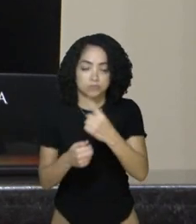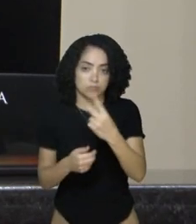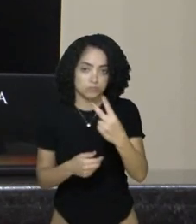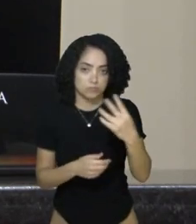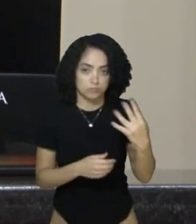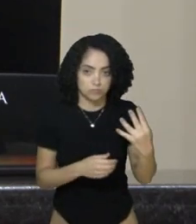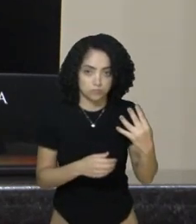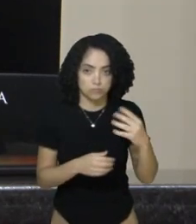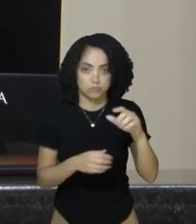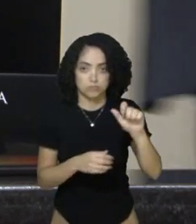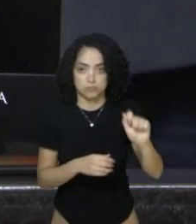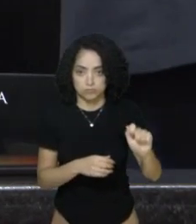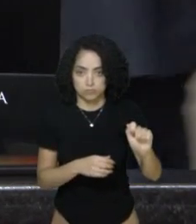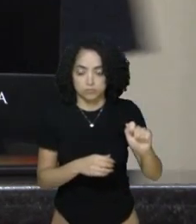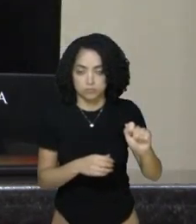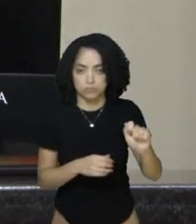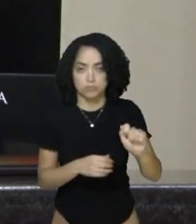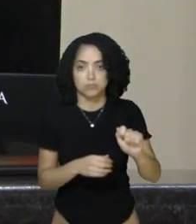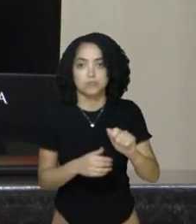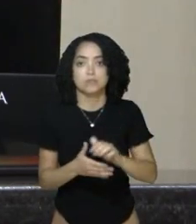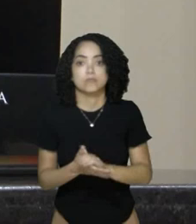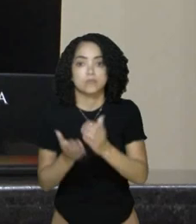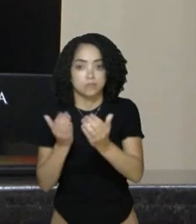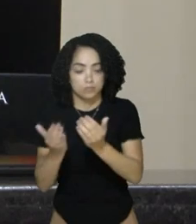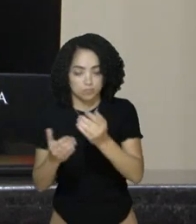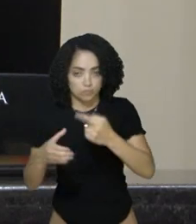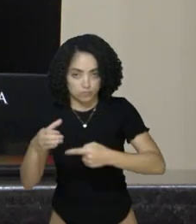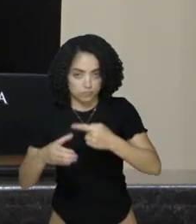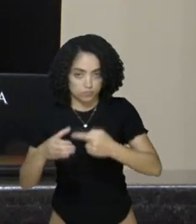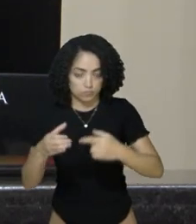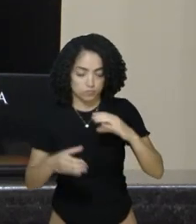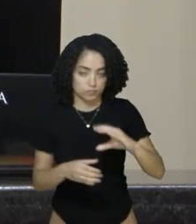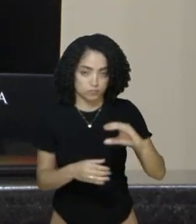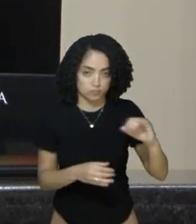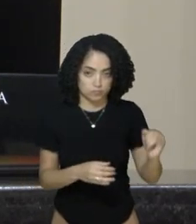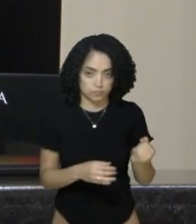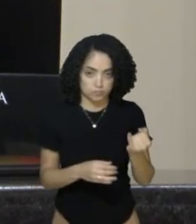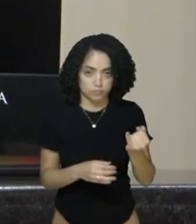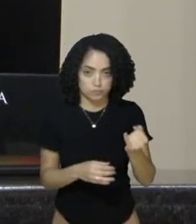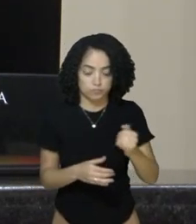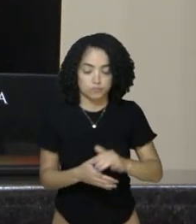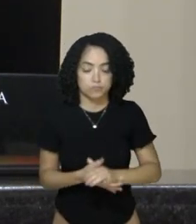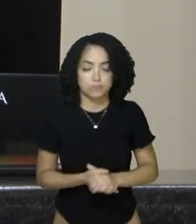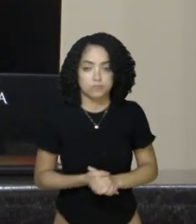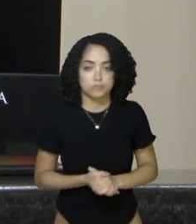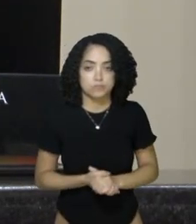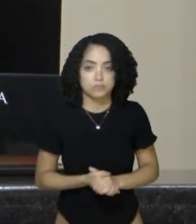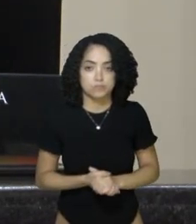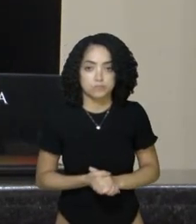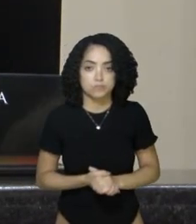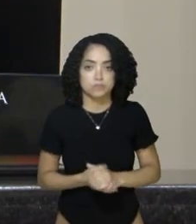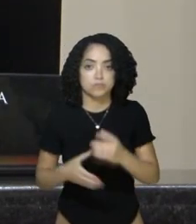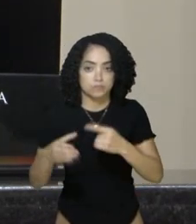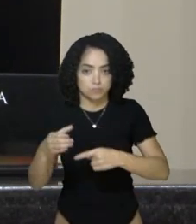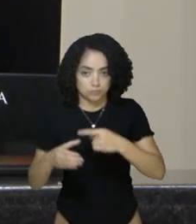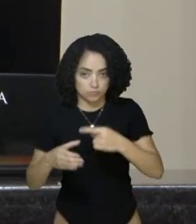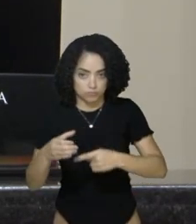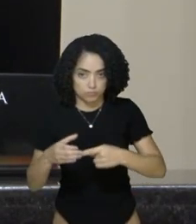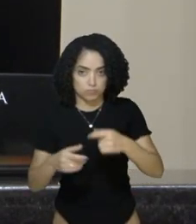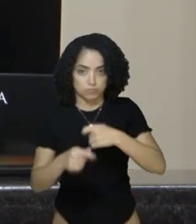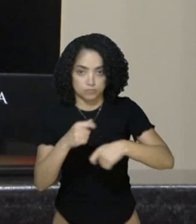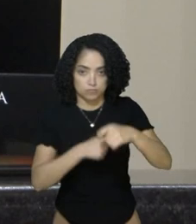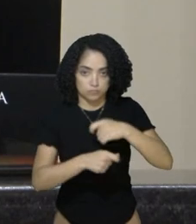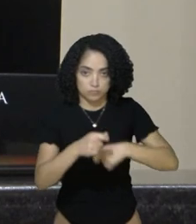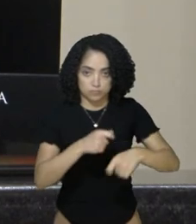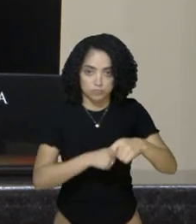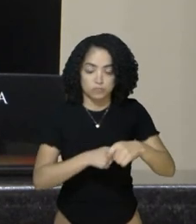124-A. Parecer favorável da Comissão de Constituição e Justiça, da Comissão de Finanças e da